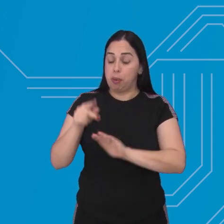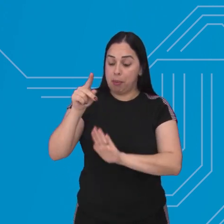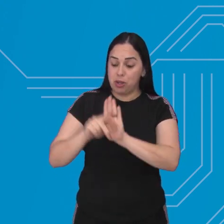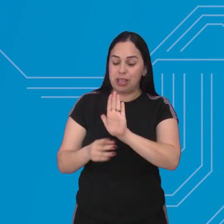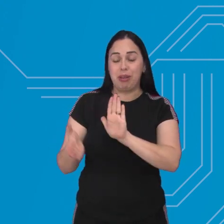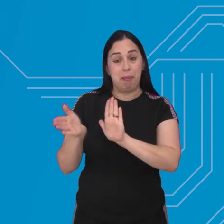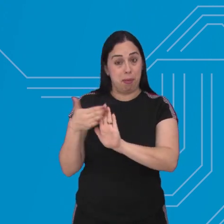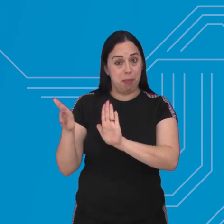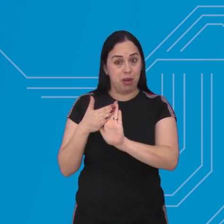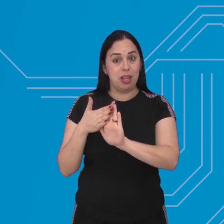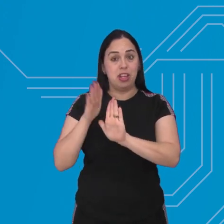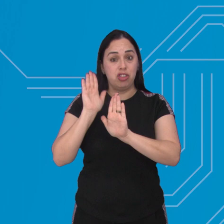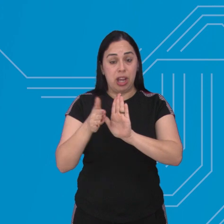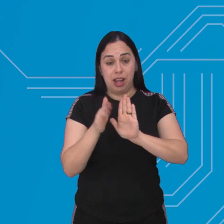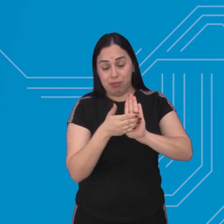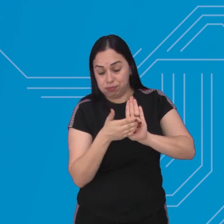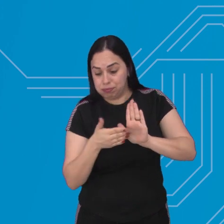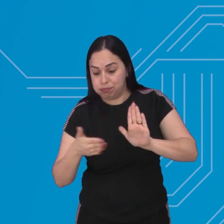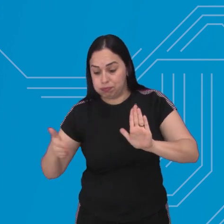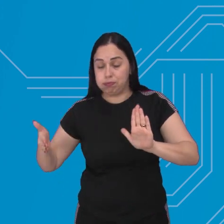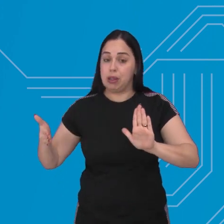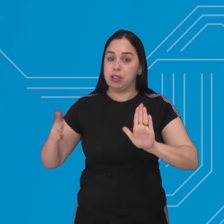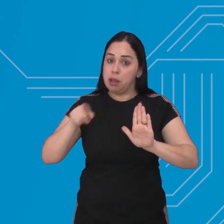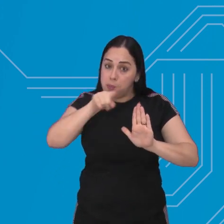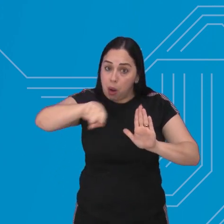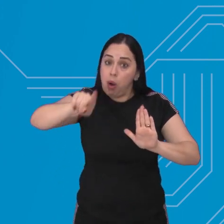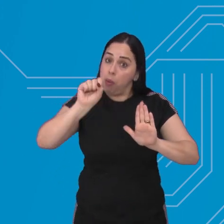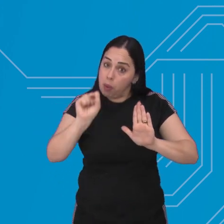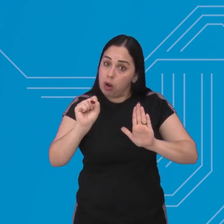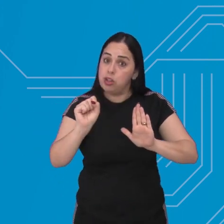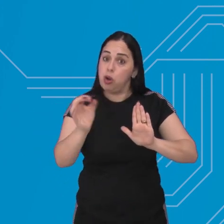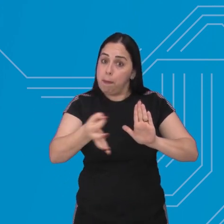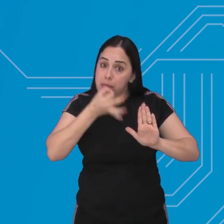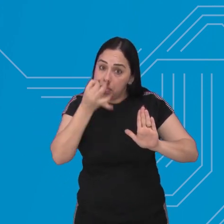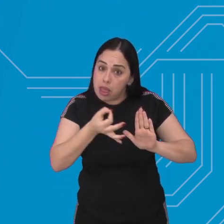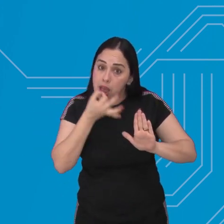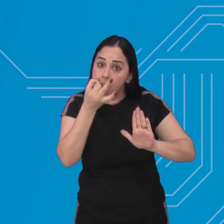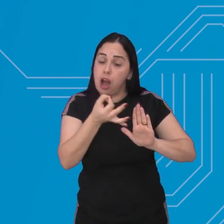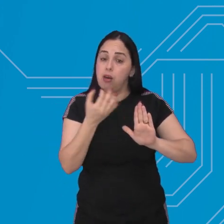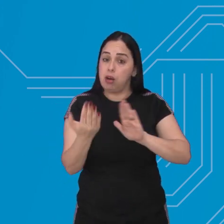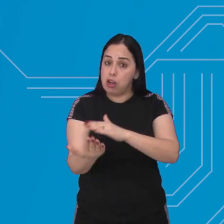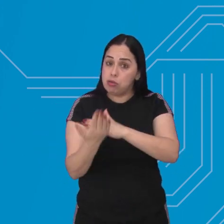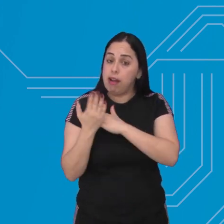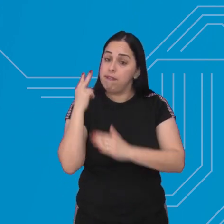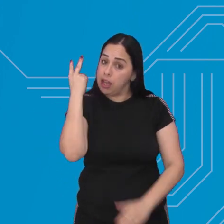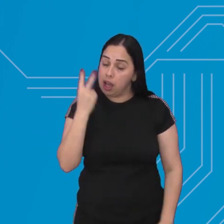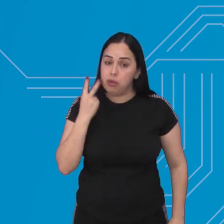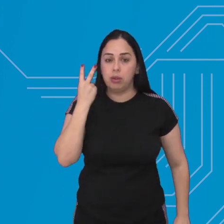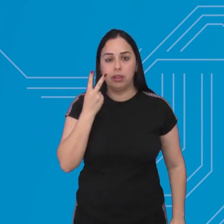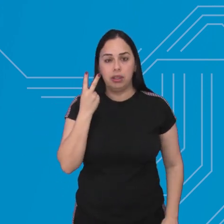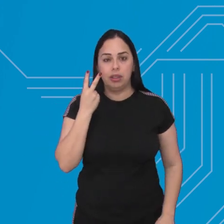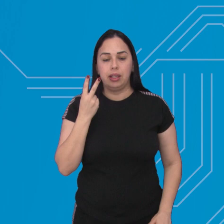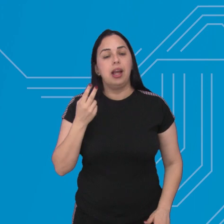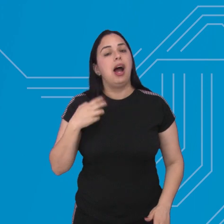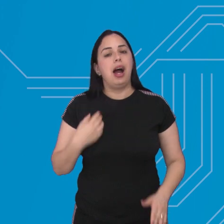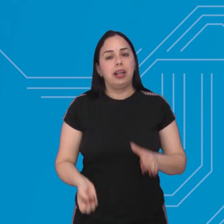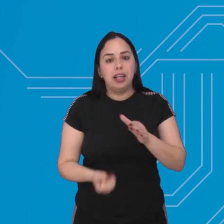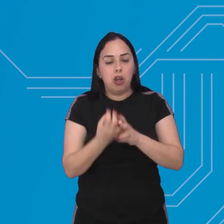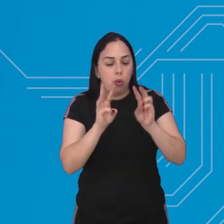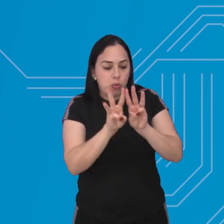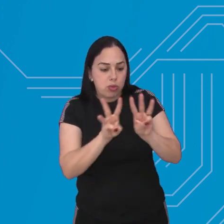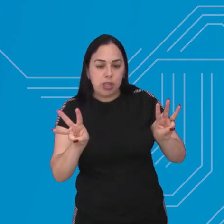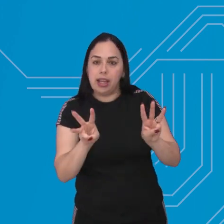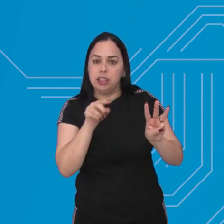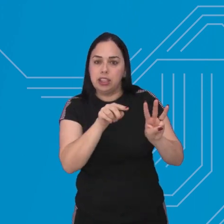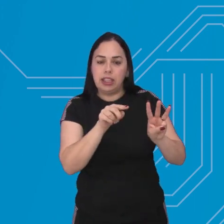a proposta já está em tramitação na Câmara. E você pode ajudar os vereadores, viu, a analisar a matéria. É que a Câmara criou um hot